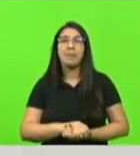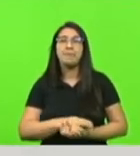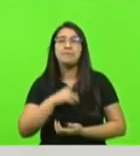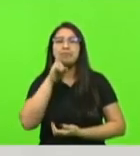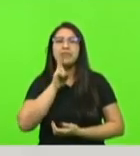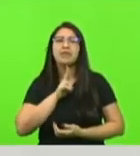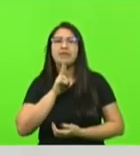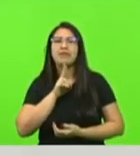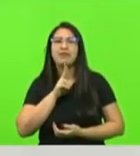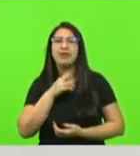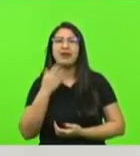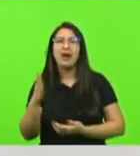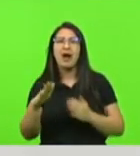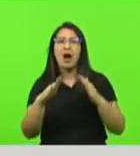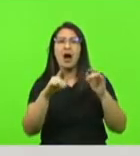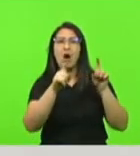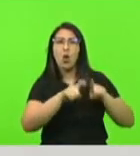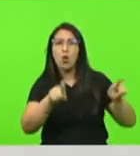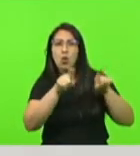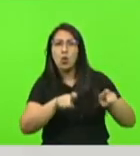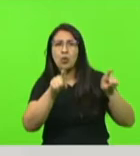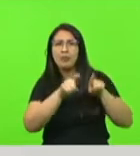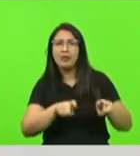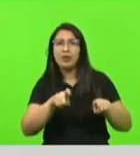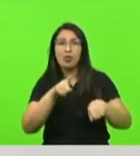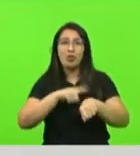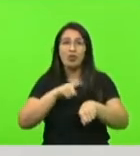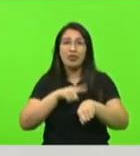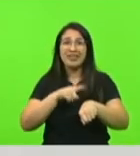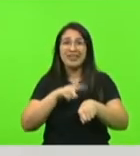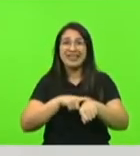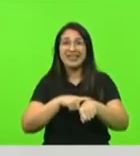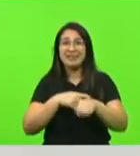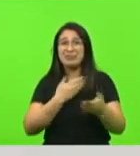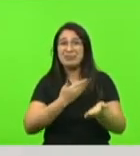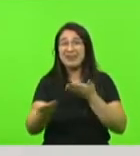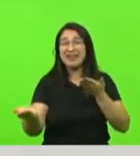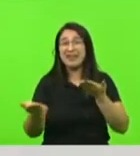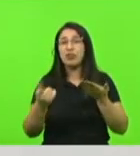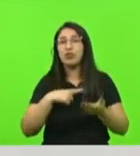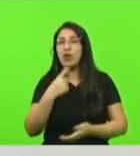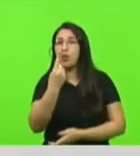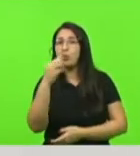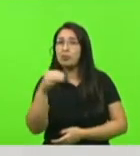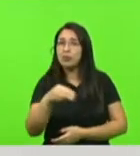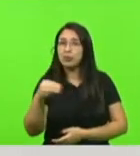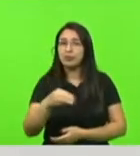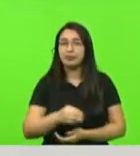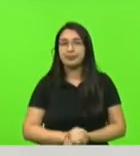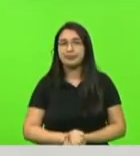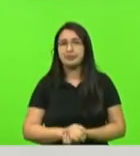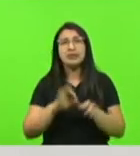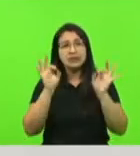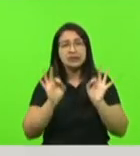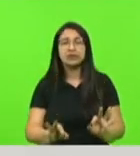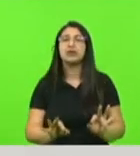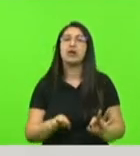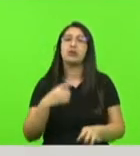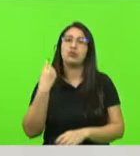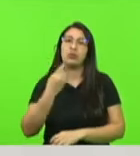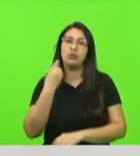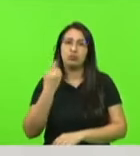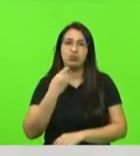o computador lá para marcar o tempo. Tens mais um minuto, deputado. Vossa Excelência tem razão,